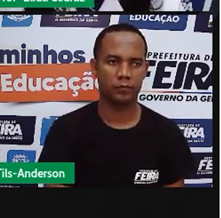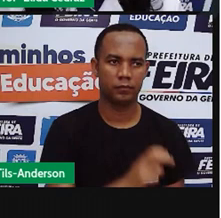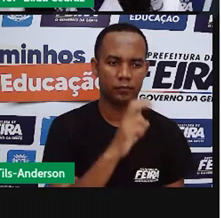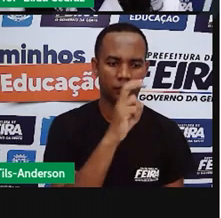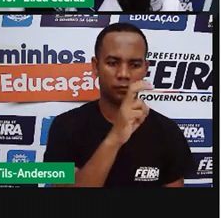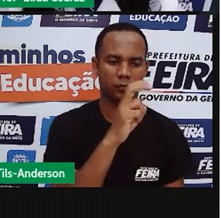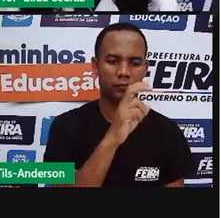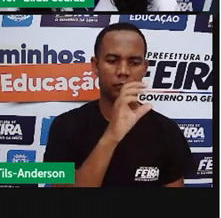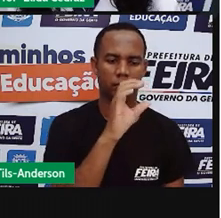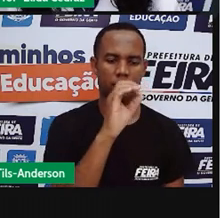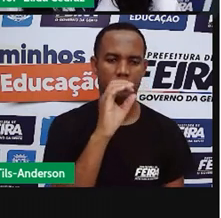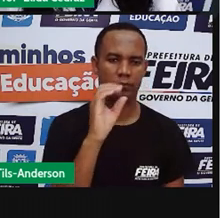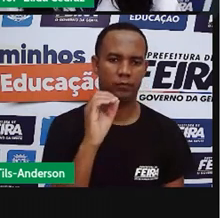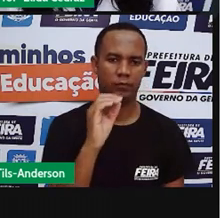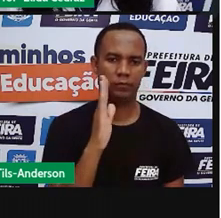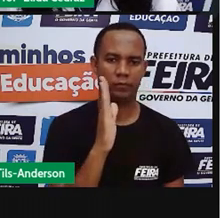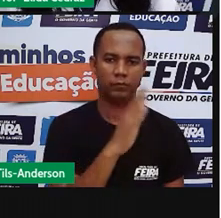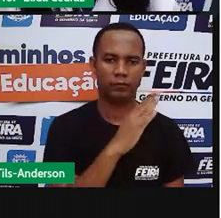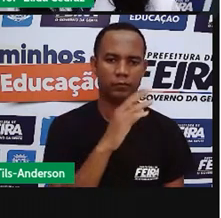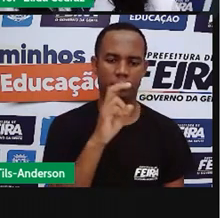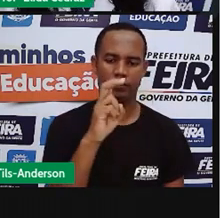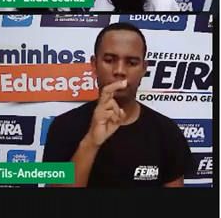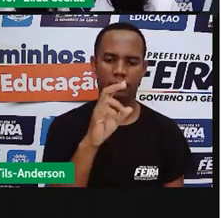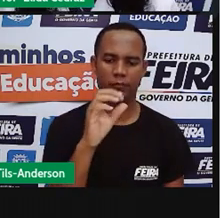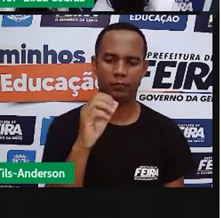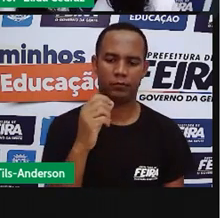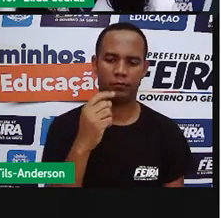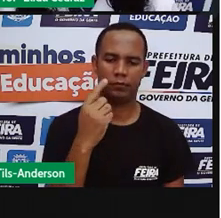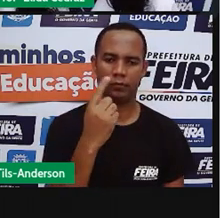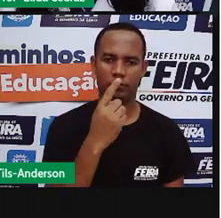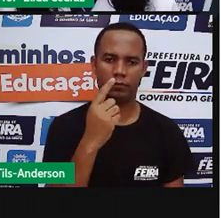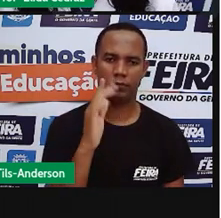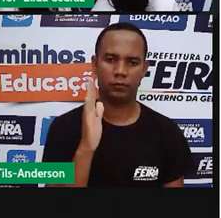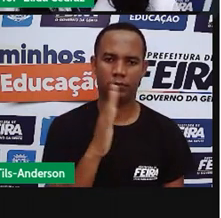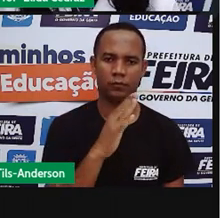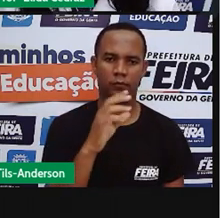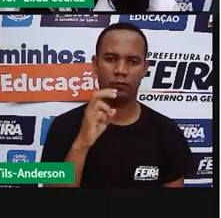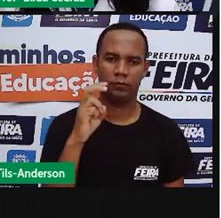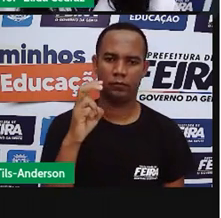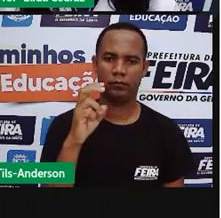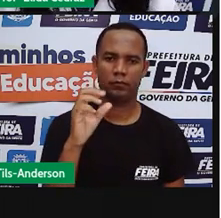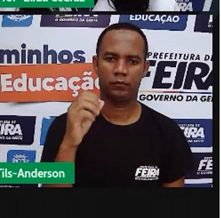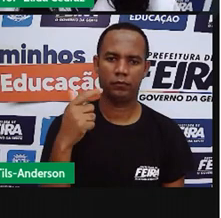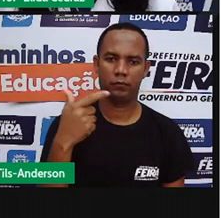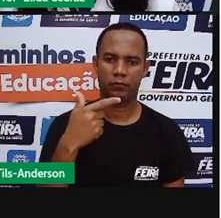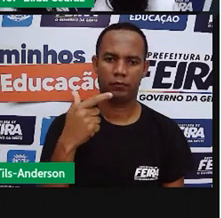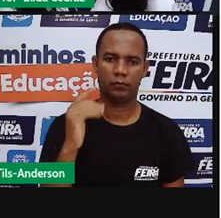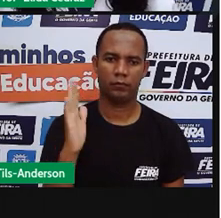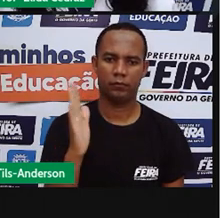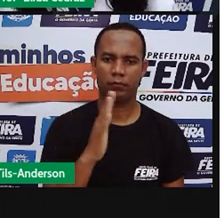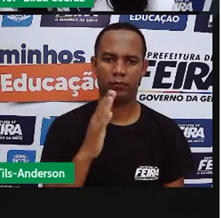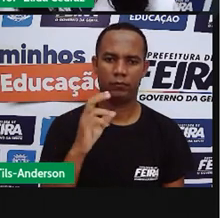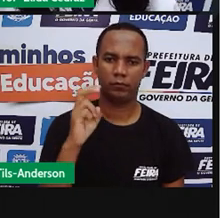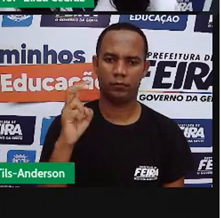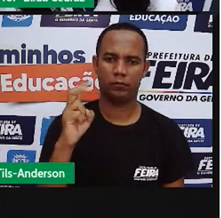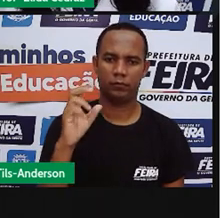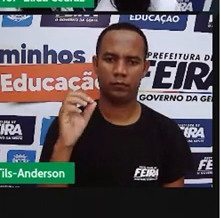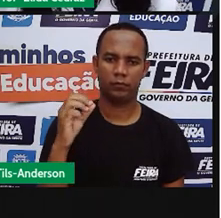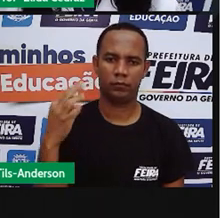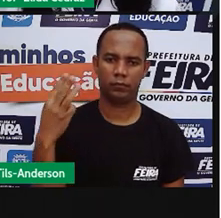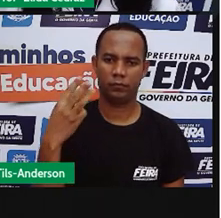começar com 5. 500, 501, 502,